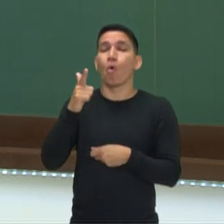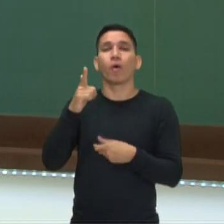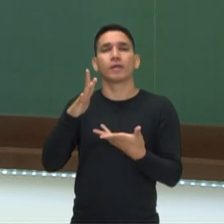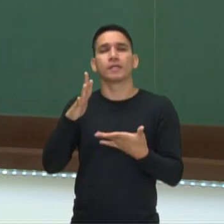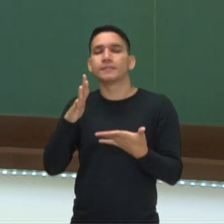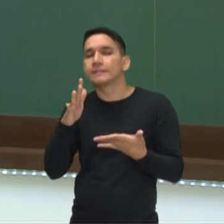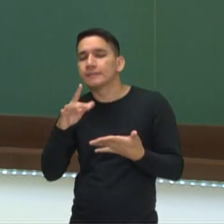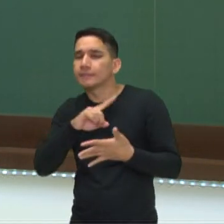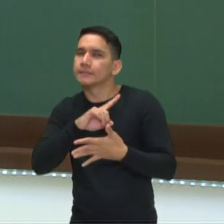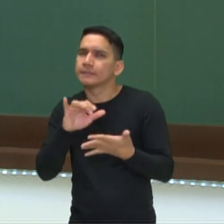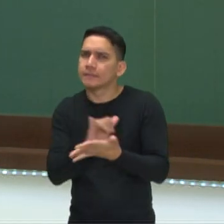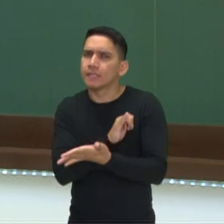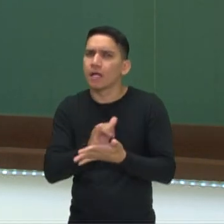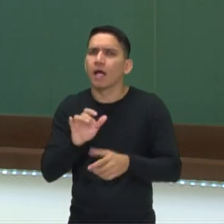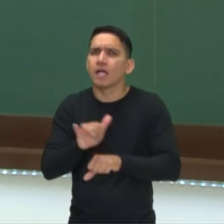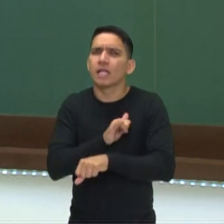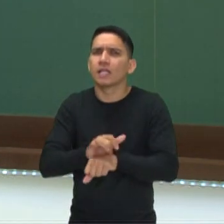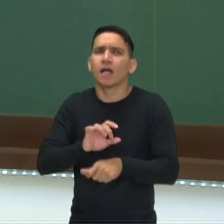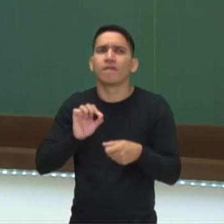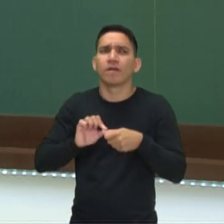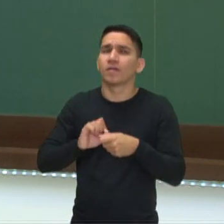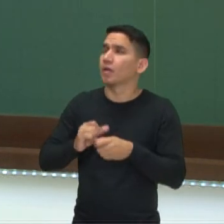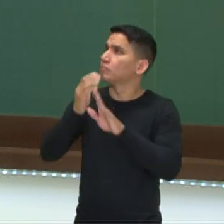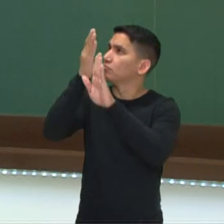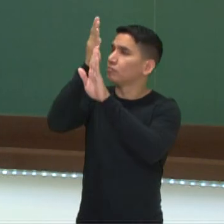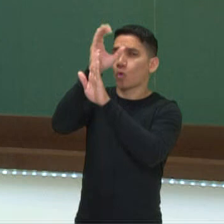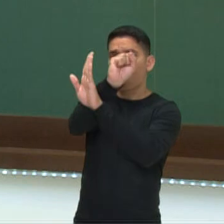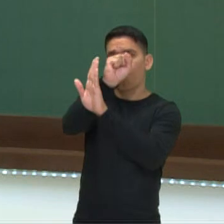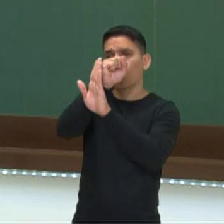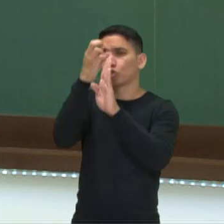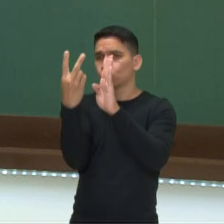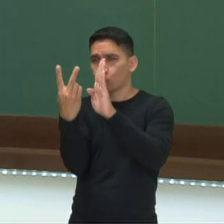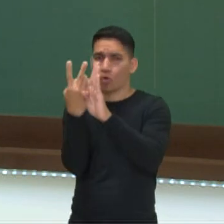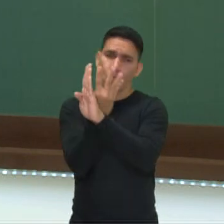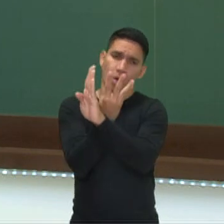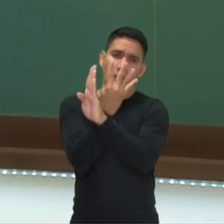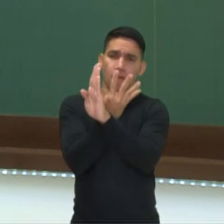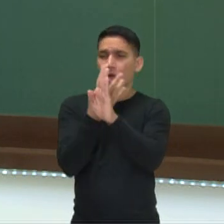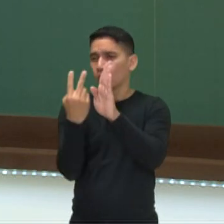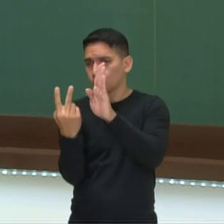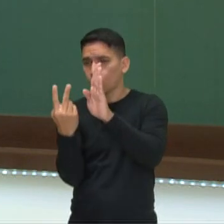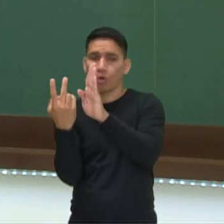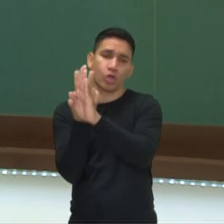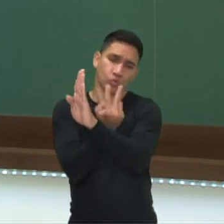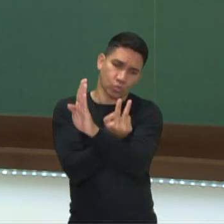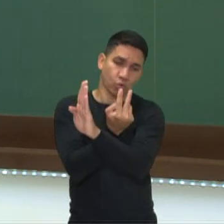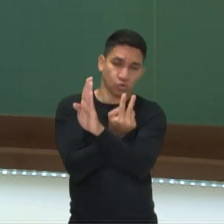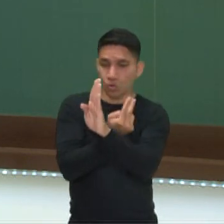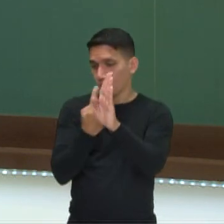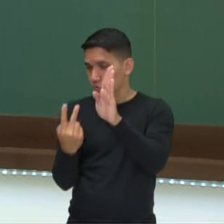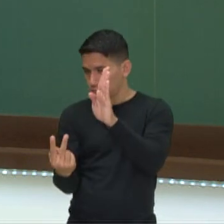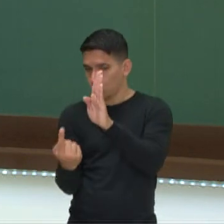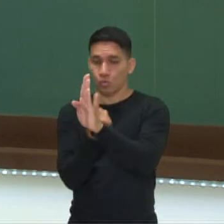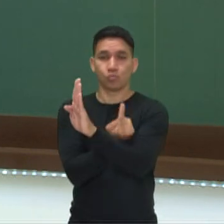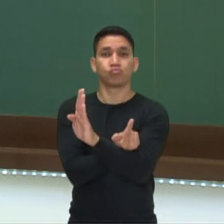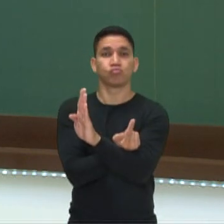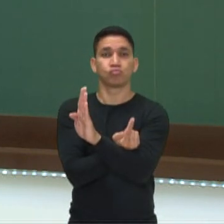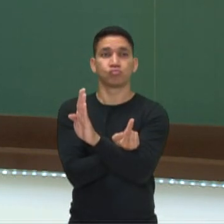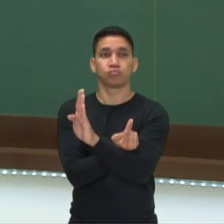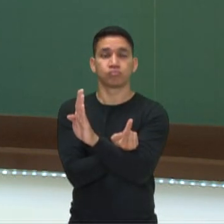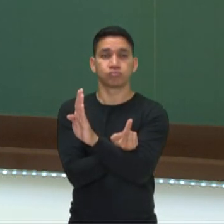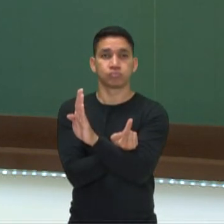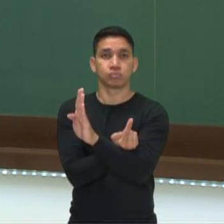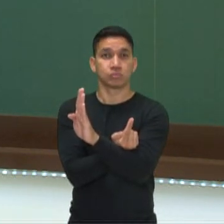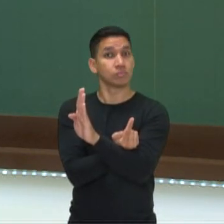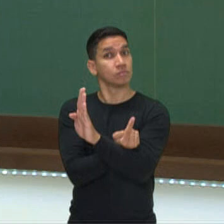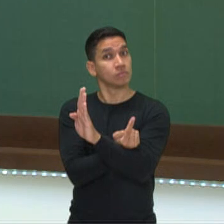fatorar o 8, gente, o raiz de 8. 8 dividido por 2, 4. 4 dividido por 2, 2. 2 dividido por 2,